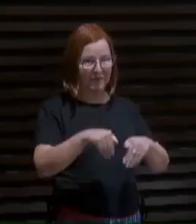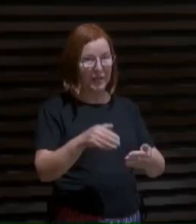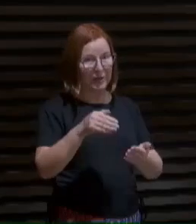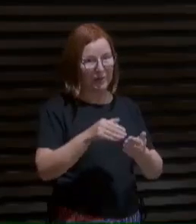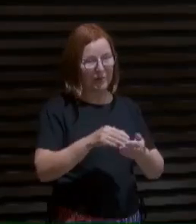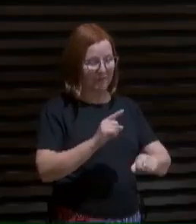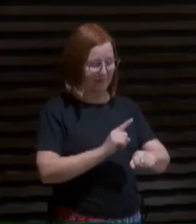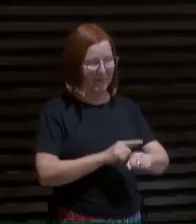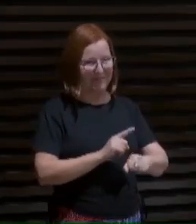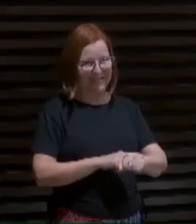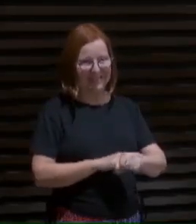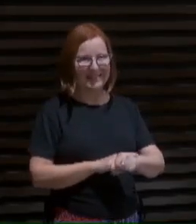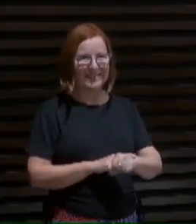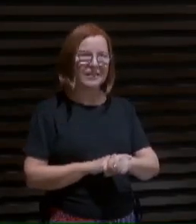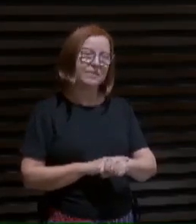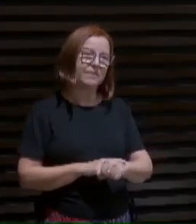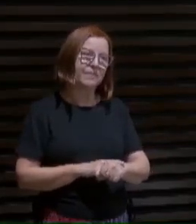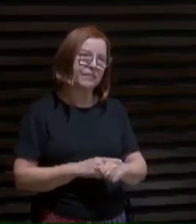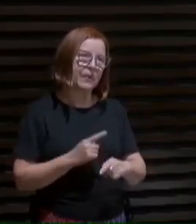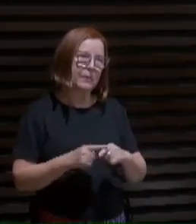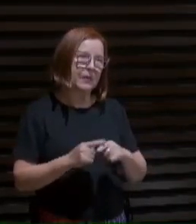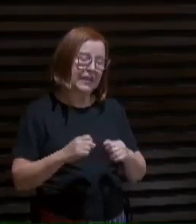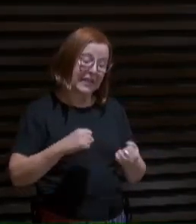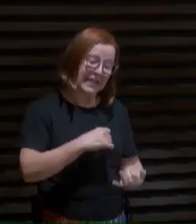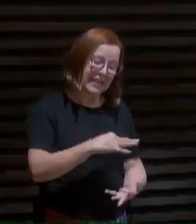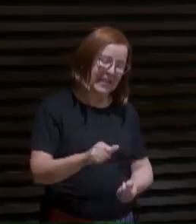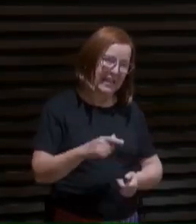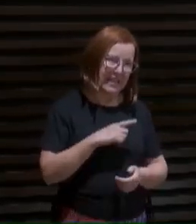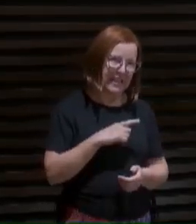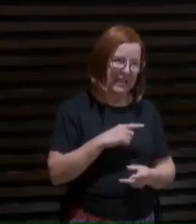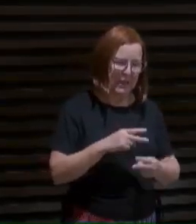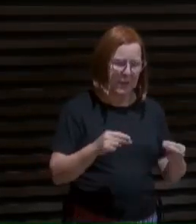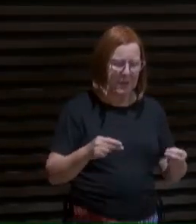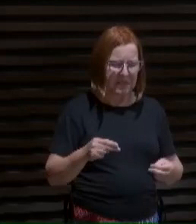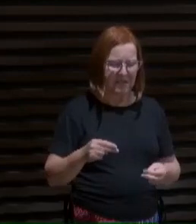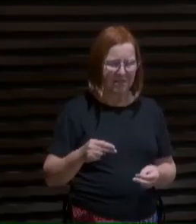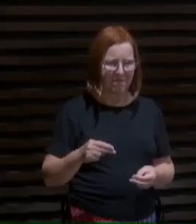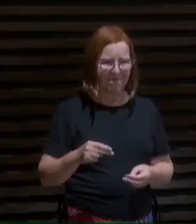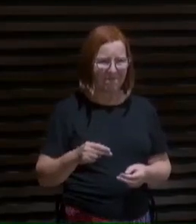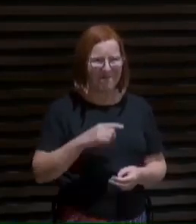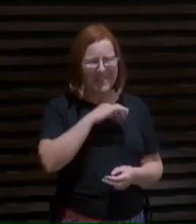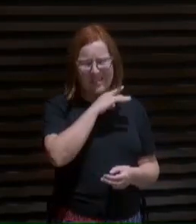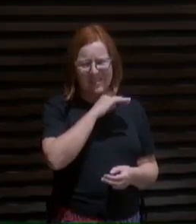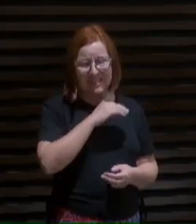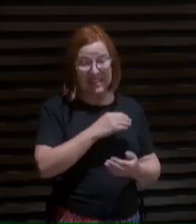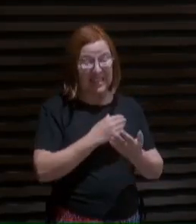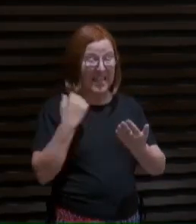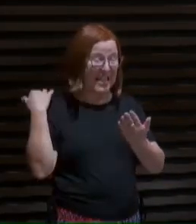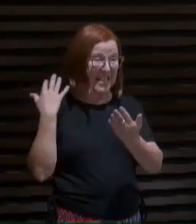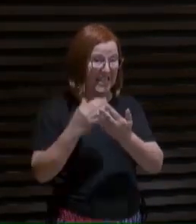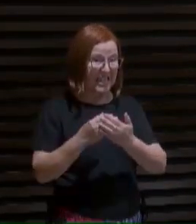últimos momentos. Porque na terra tem coisas ruins, desde que Caim matou Abel,